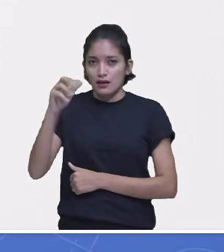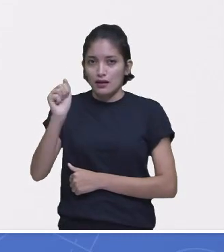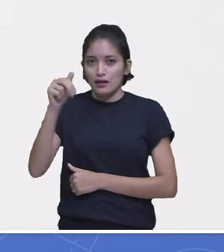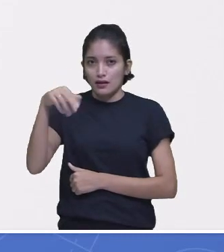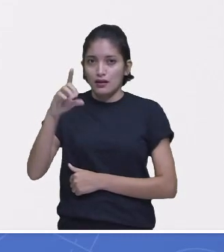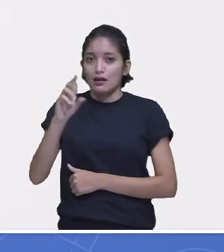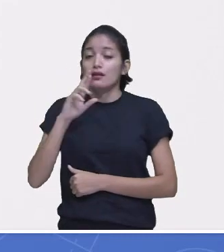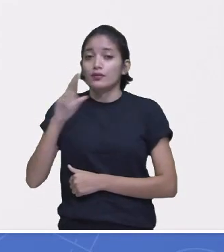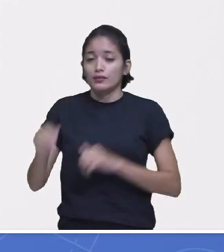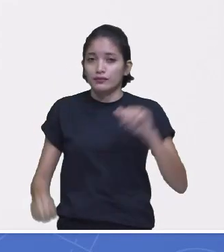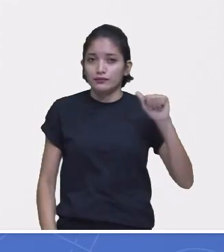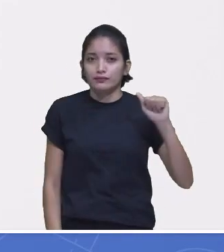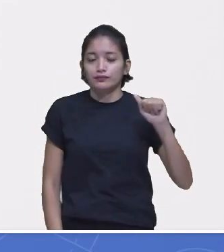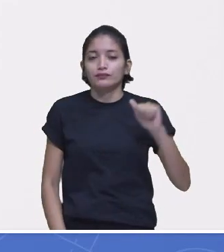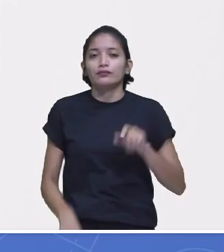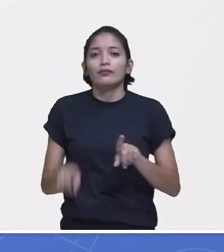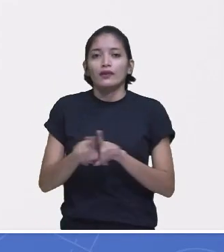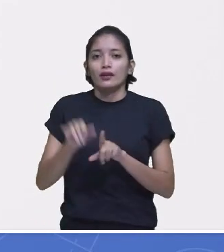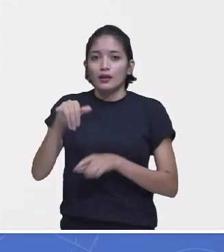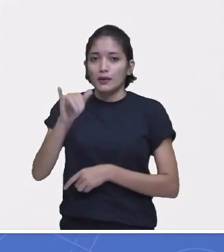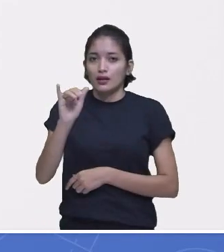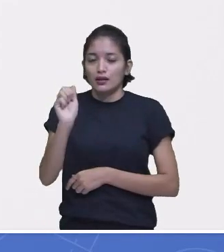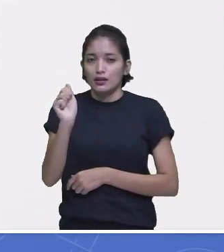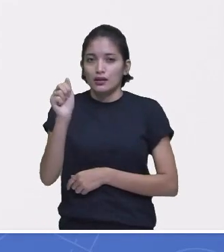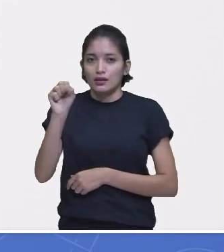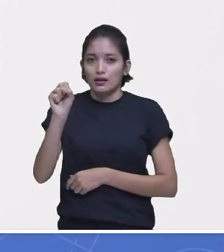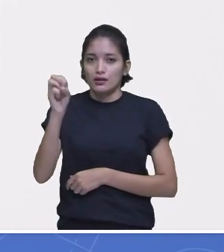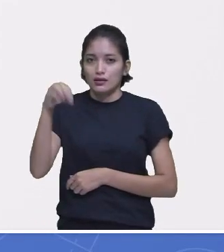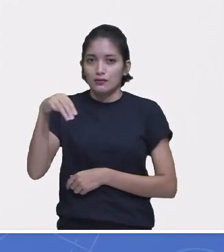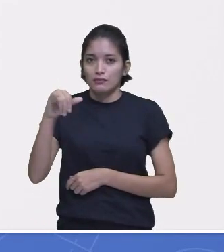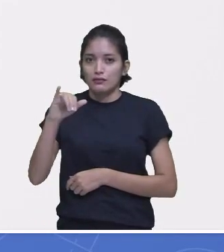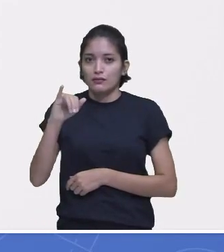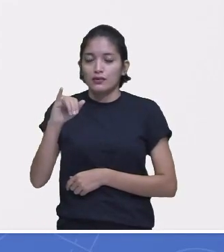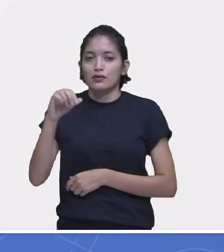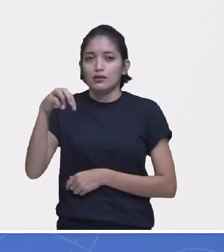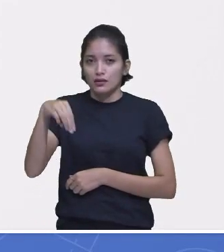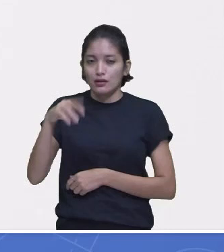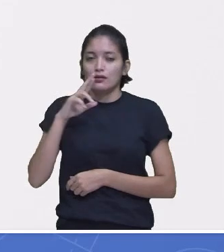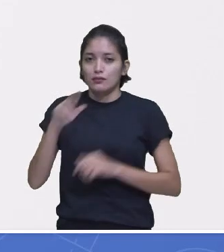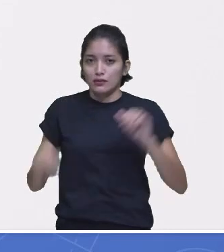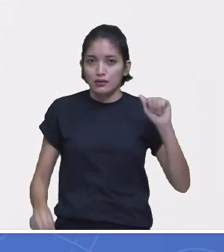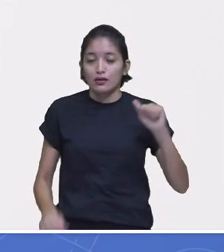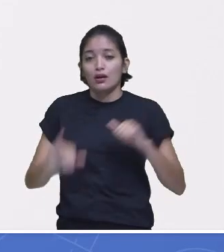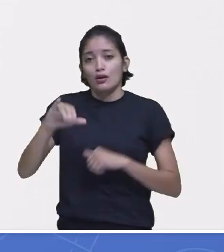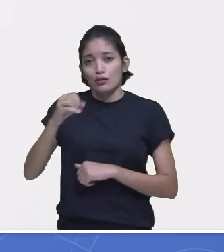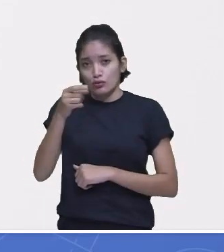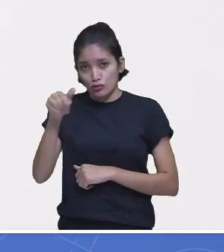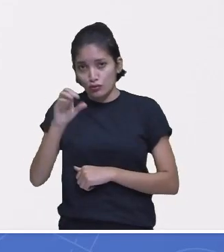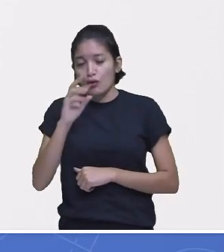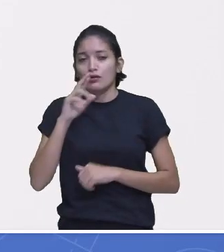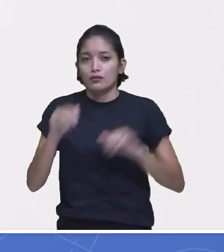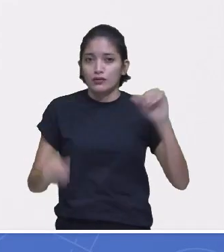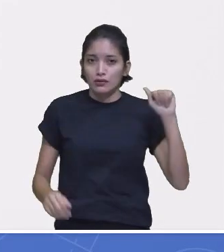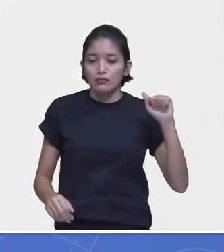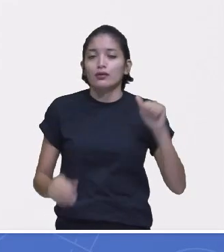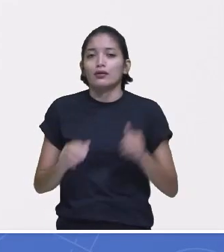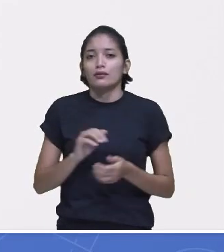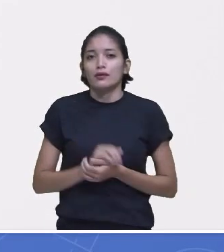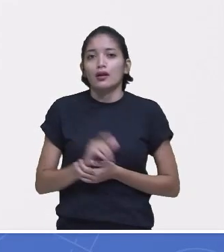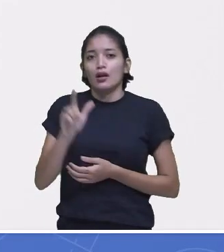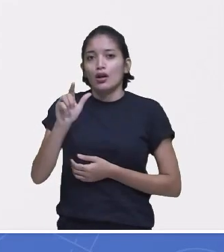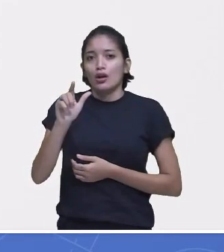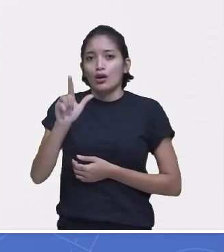A. Yasmin, letra A. João, Fernando, letra A. Luísa, letra